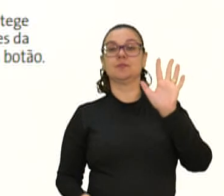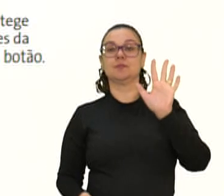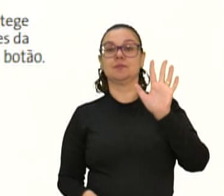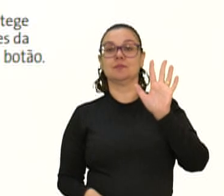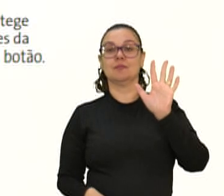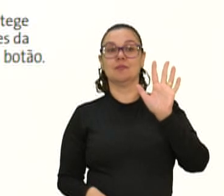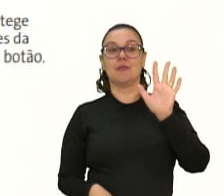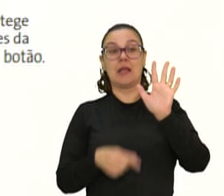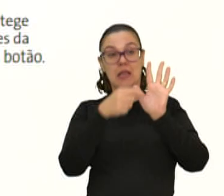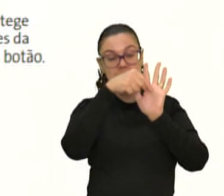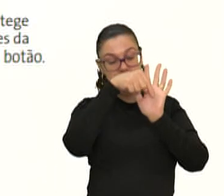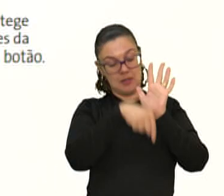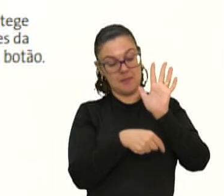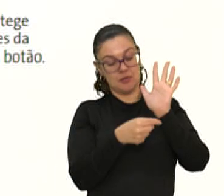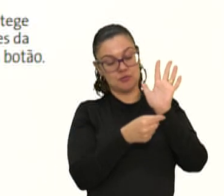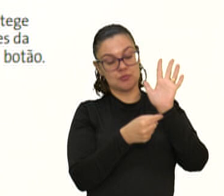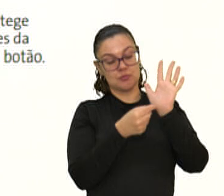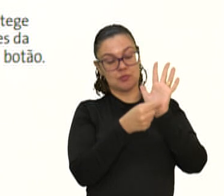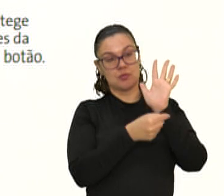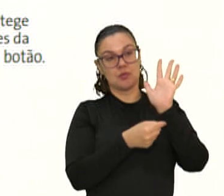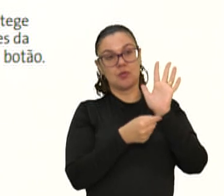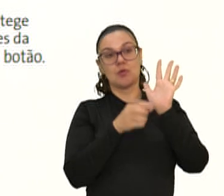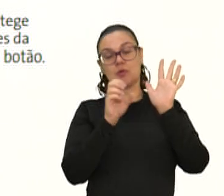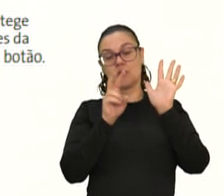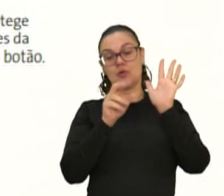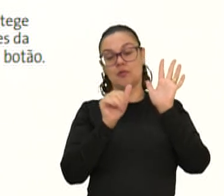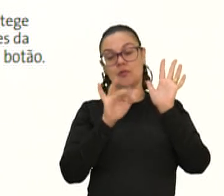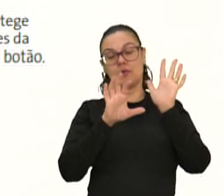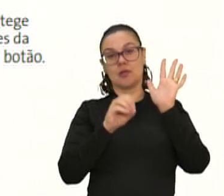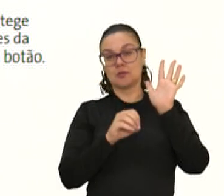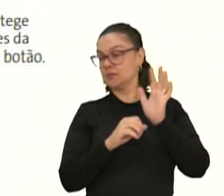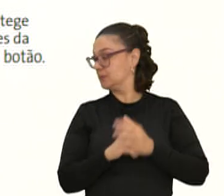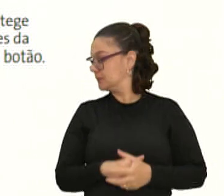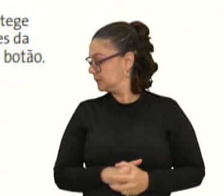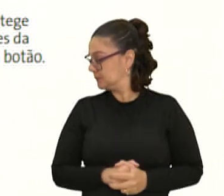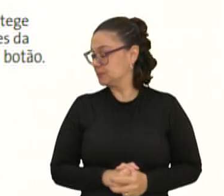feminina. Lá embaixo no gineceu, o ovário com as zoosferas.